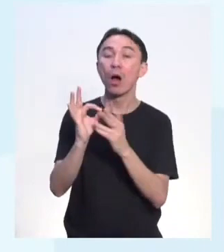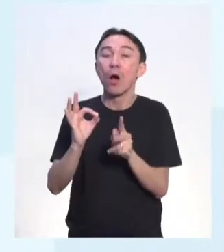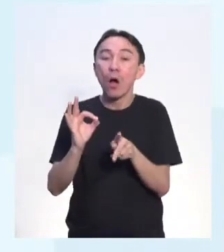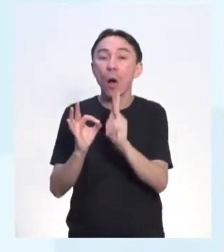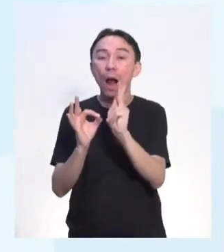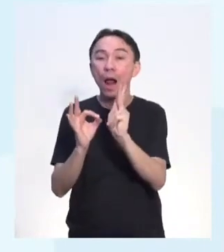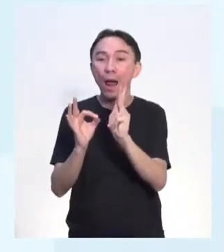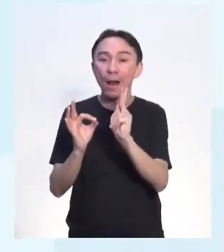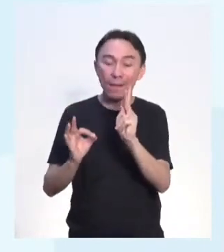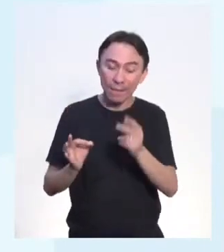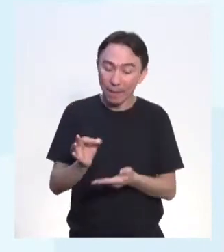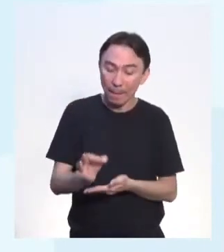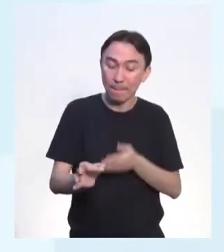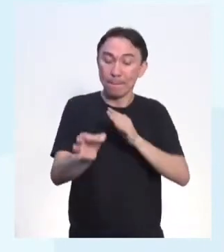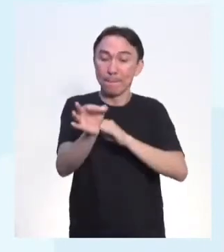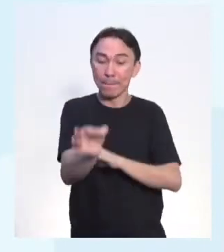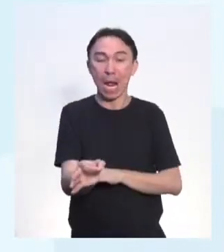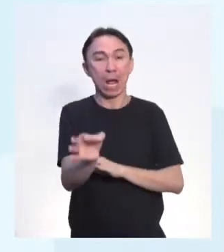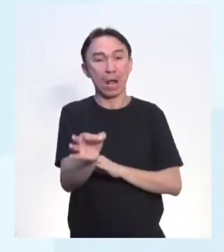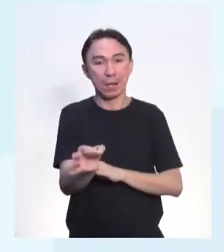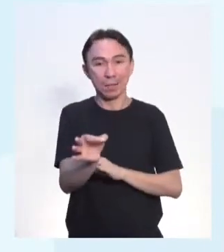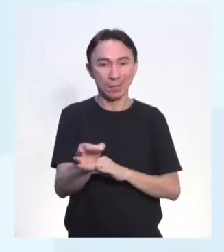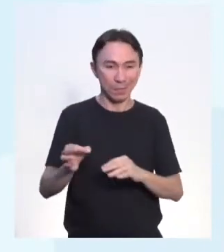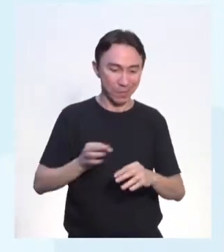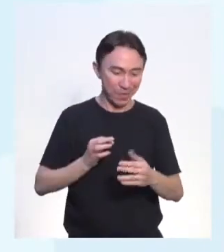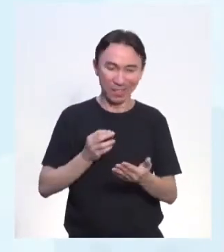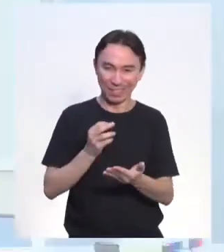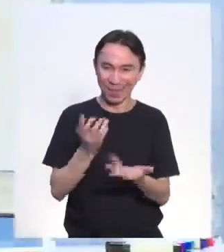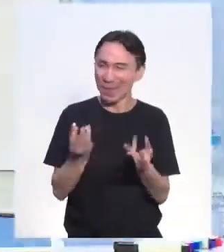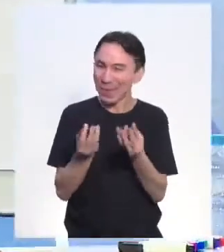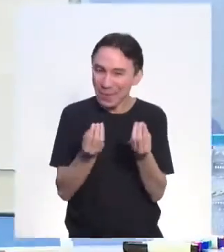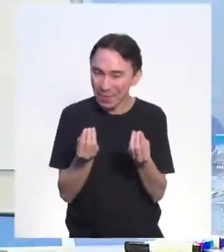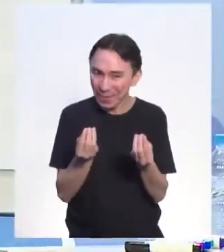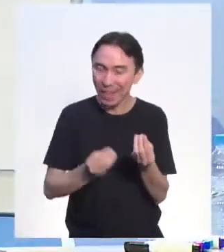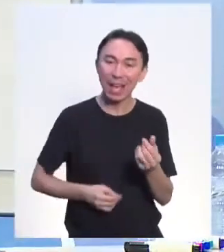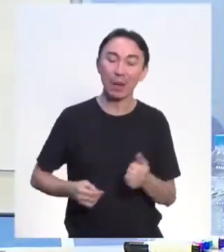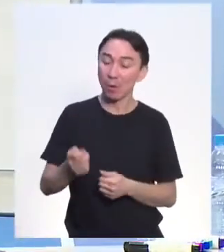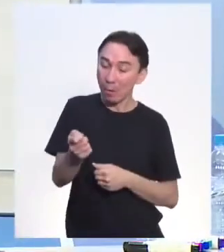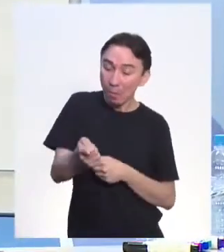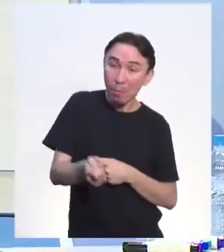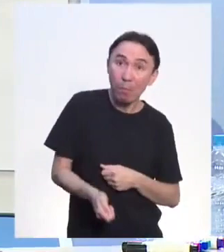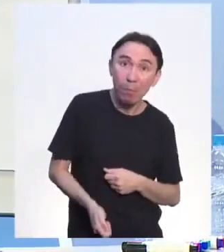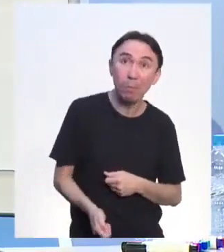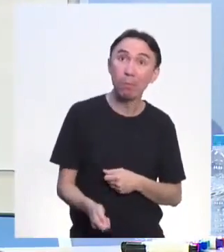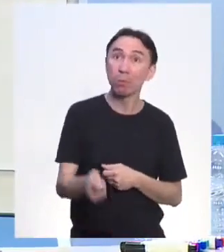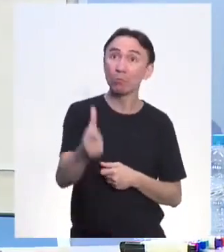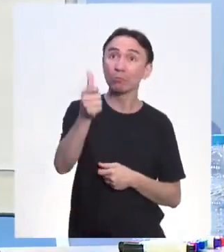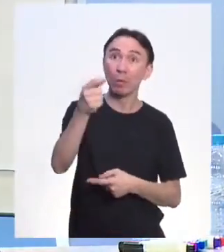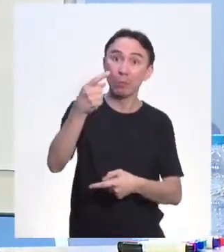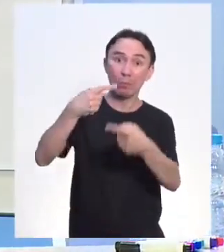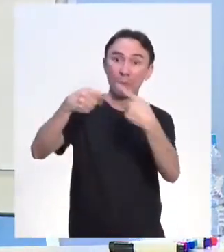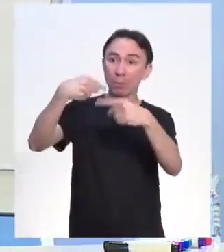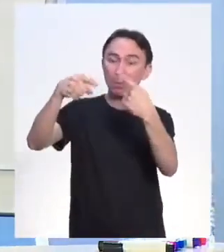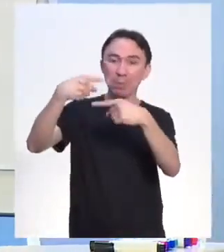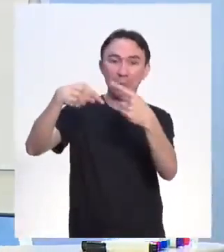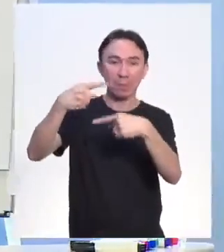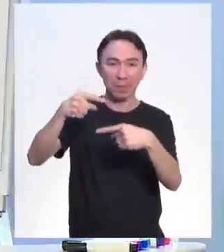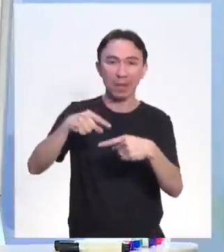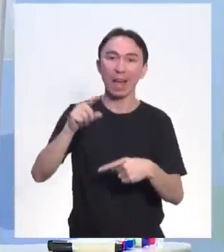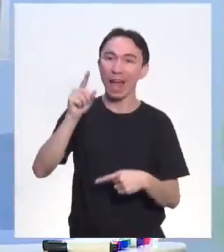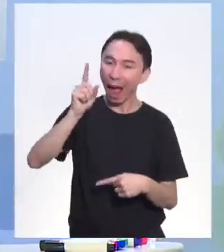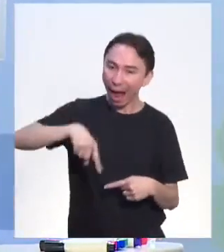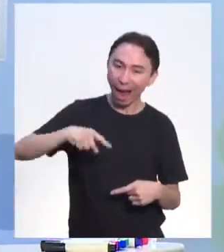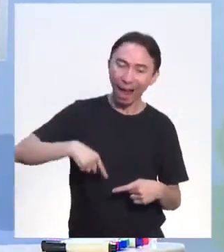de uma moeda não viciada? A gente vai fazer o lançamento de uma moeda não viciada. Isso é o nosso